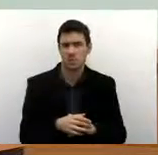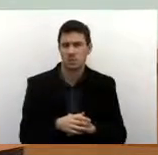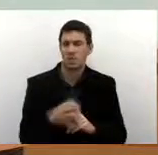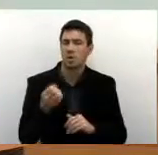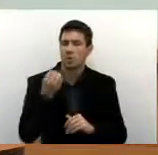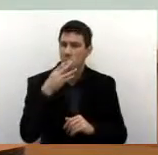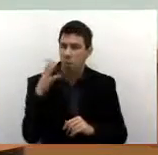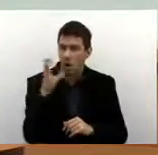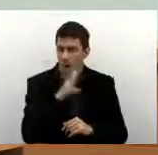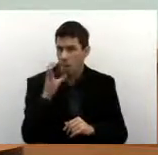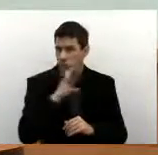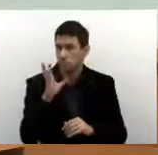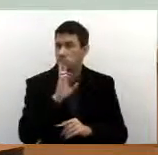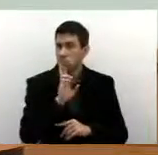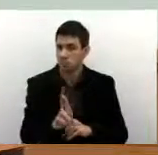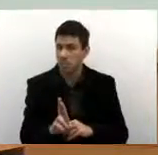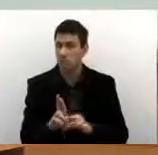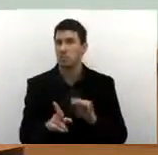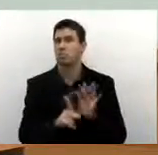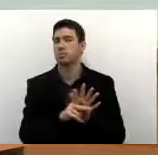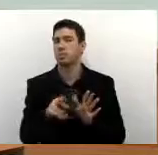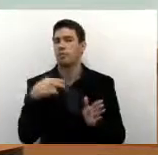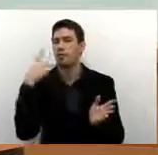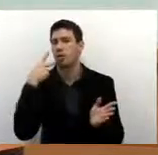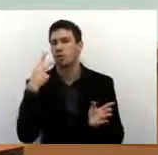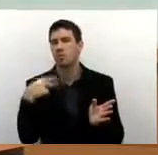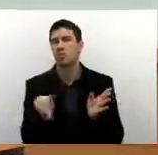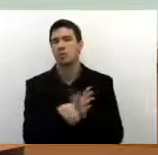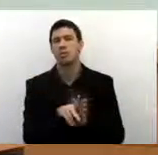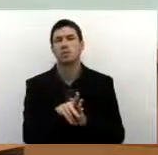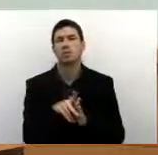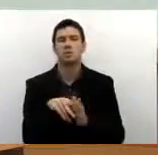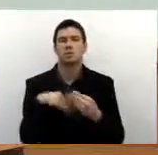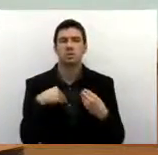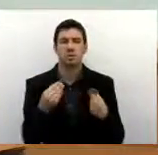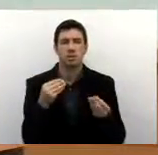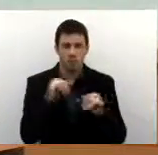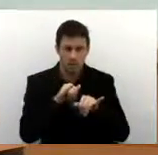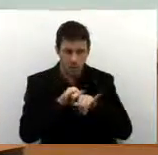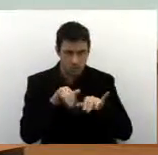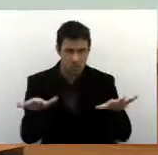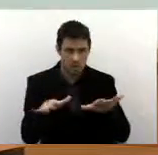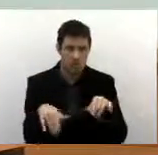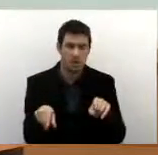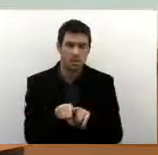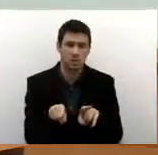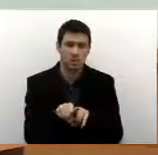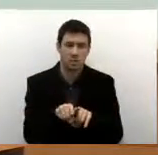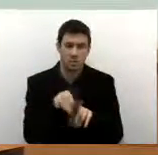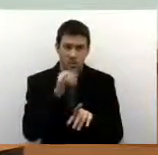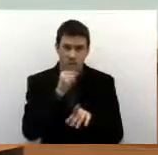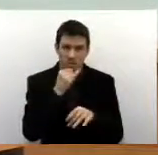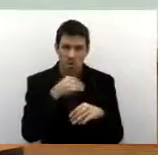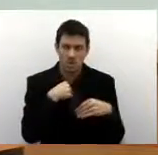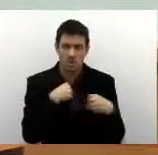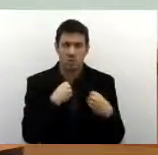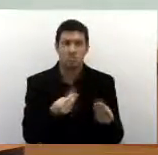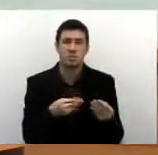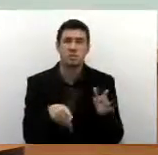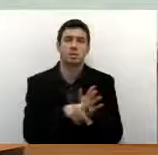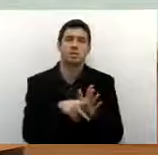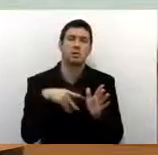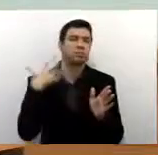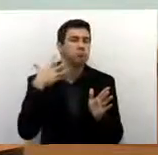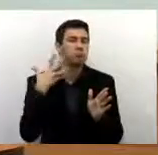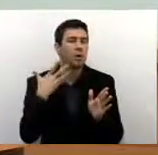muito rápido nas respostas aos vereadores, à demanda dos vereadores, e que os colegas aqui